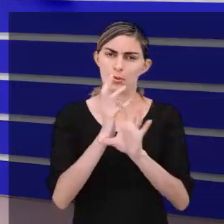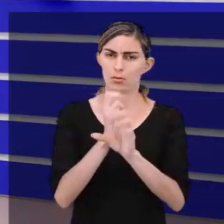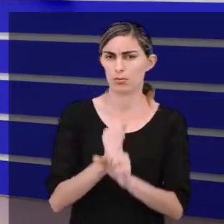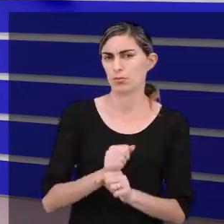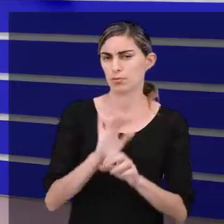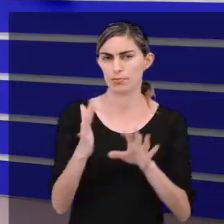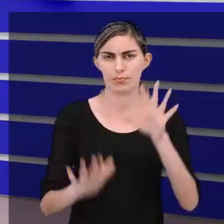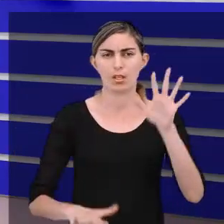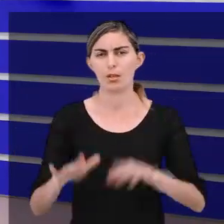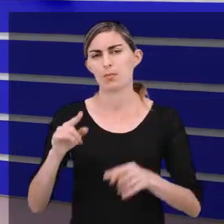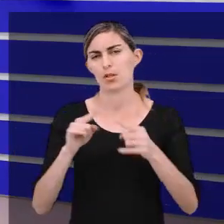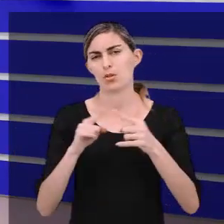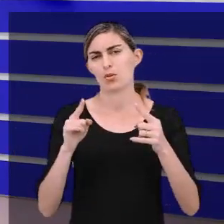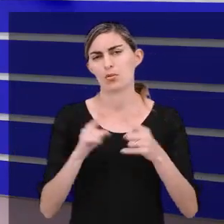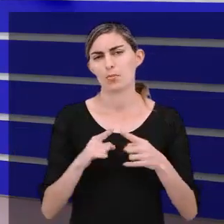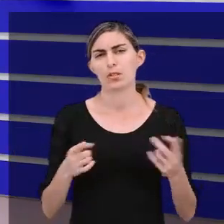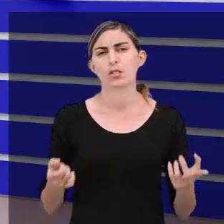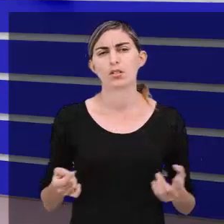calculado de